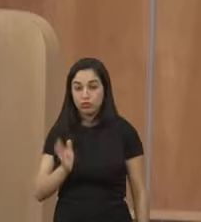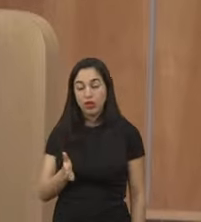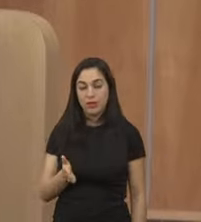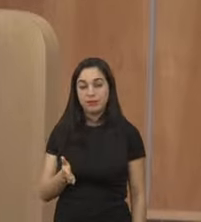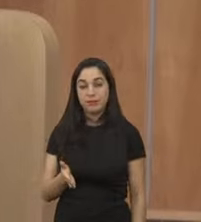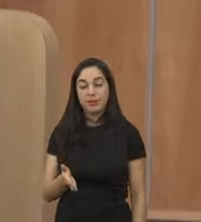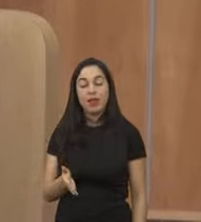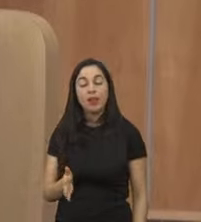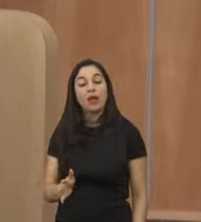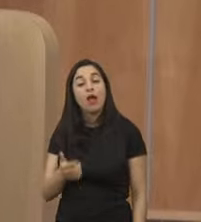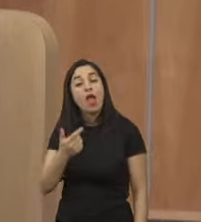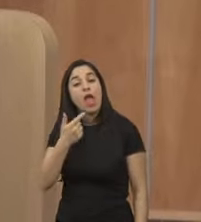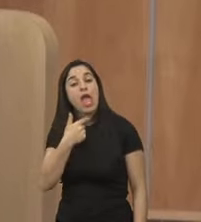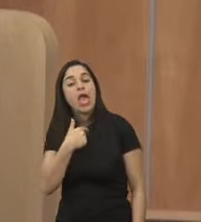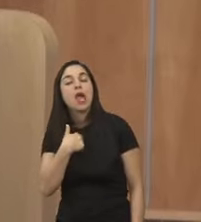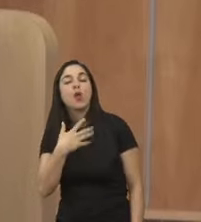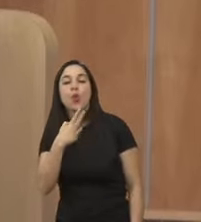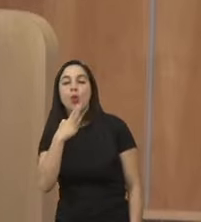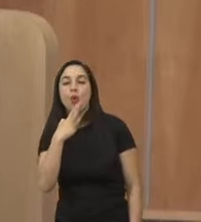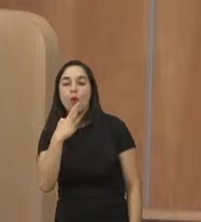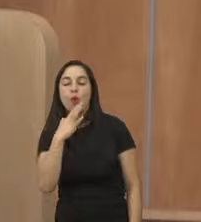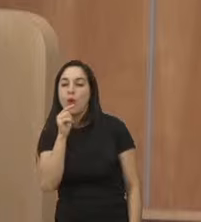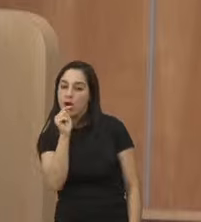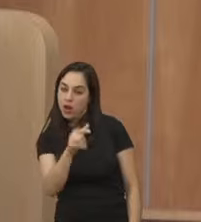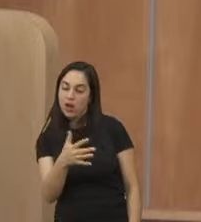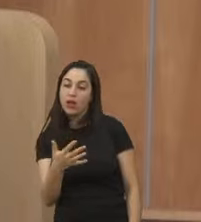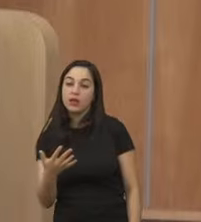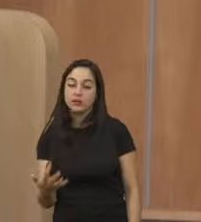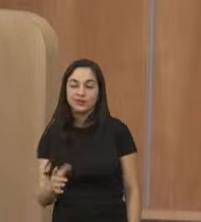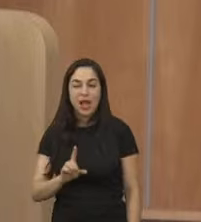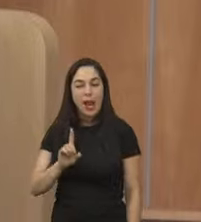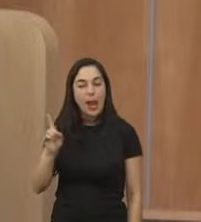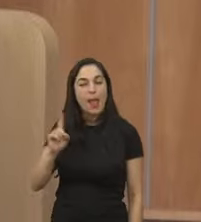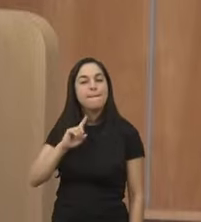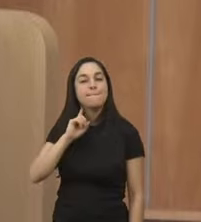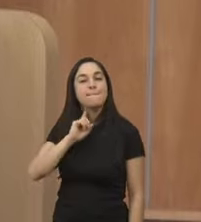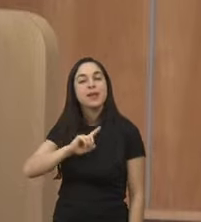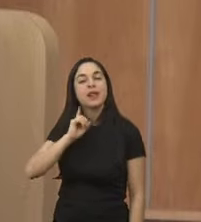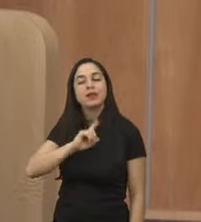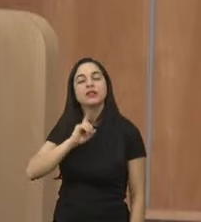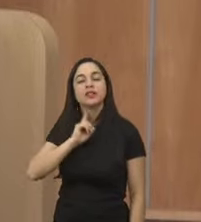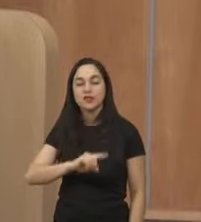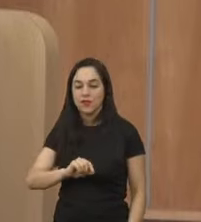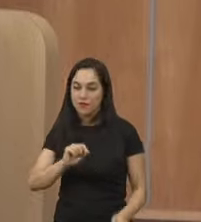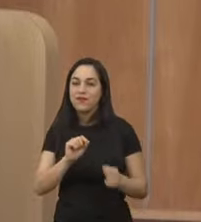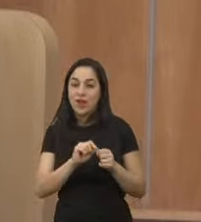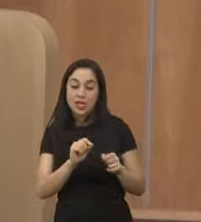eu conheço um pouco desse lado. Lá em Minas a gente fazia muito isso, né?